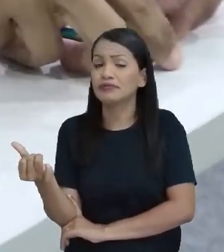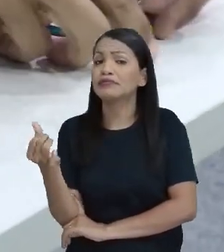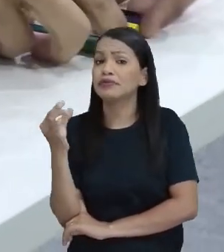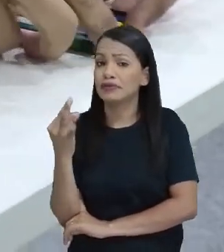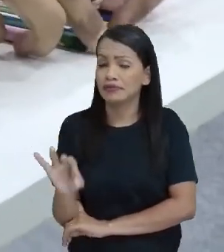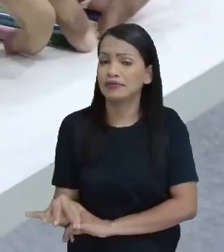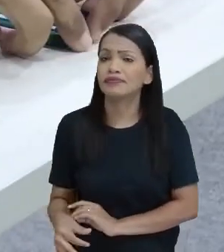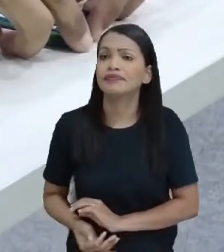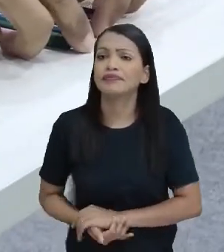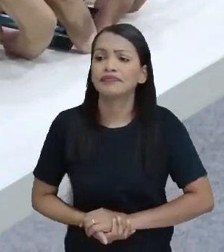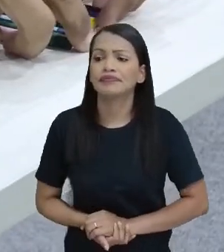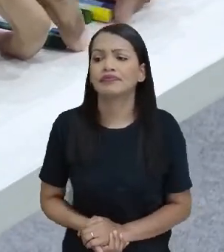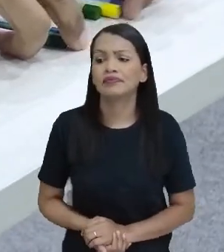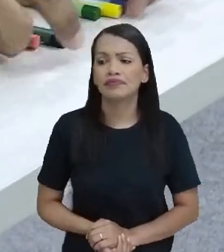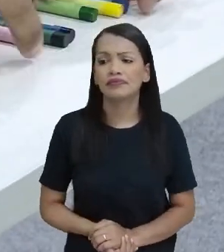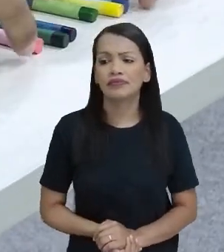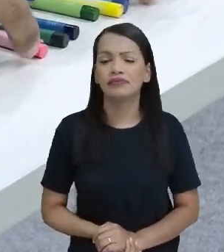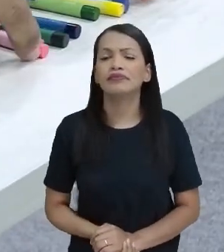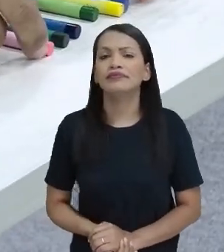ele.